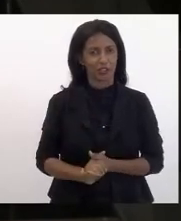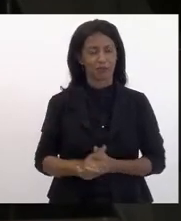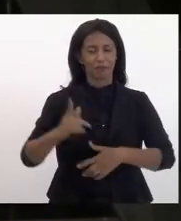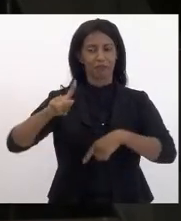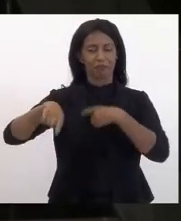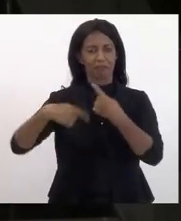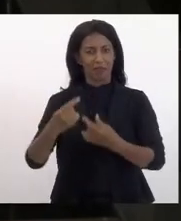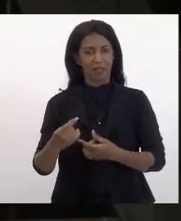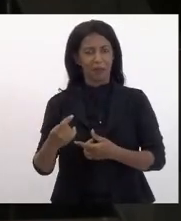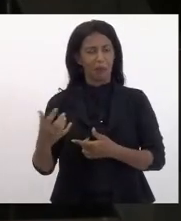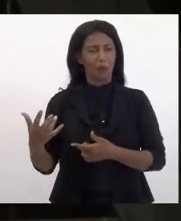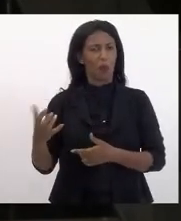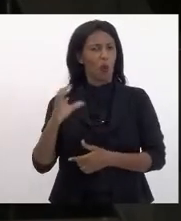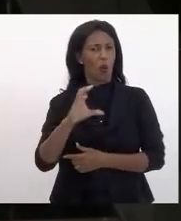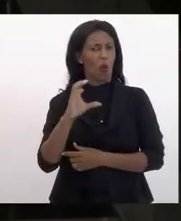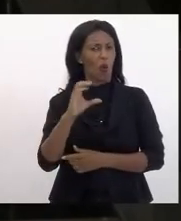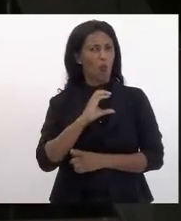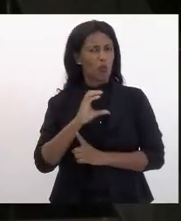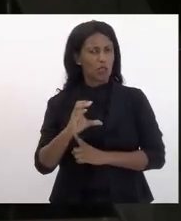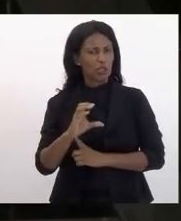Depois do comunismo de Stalin,